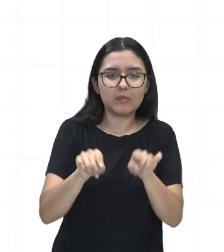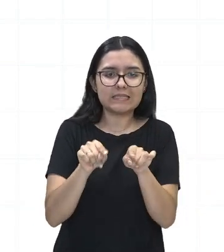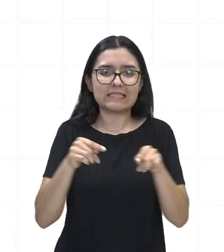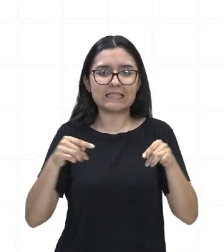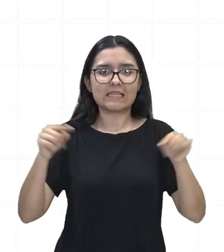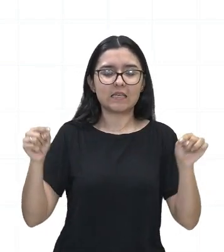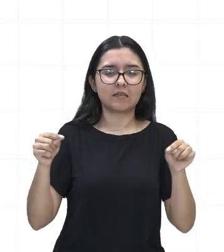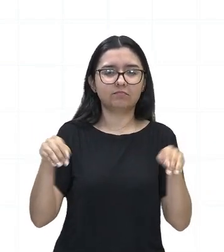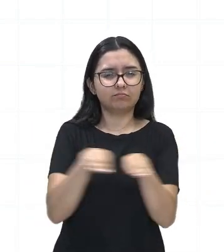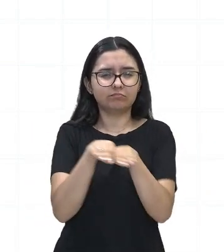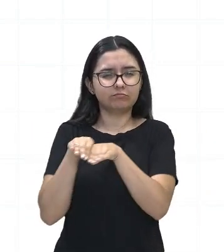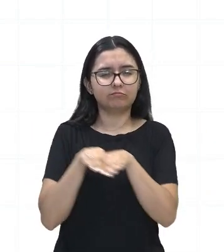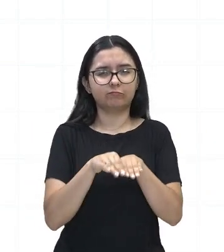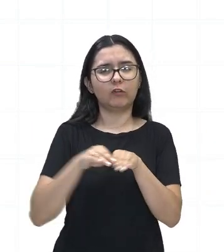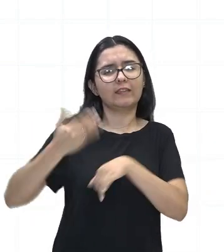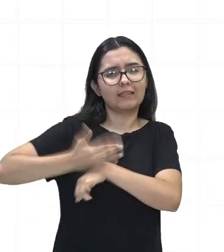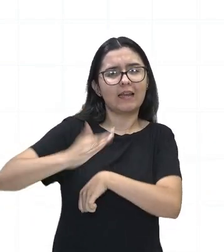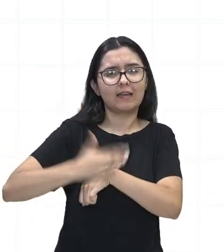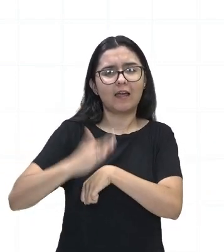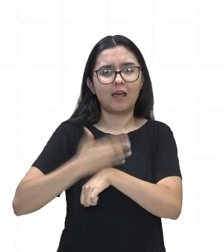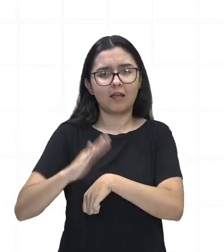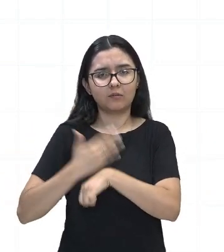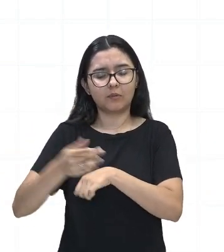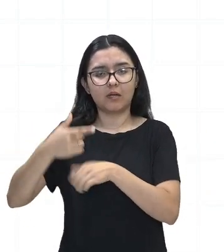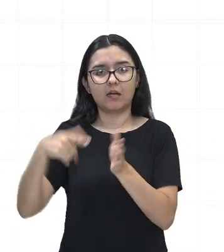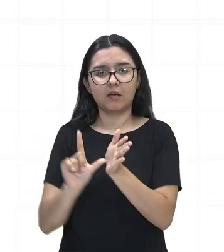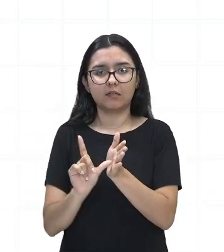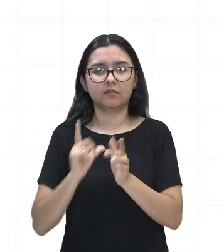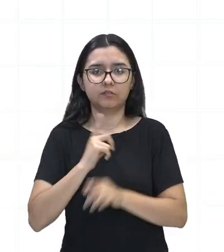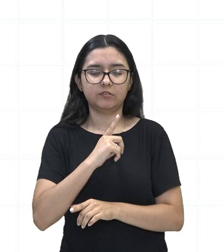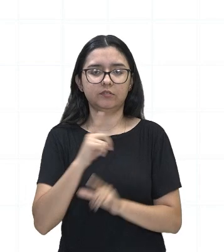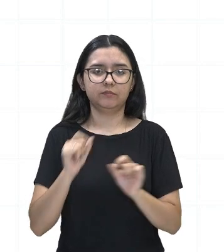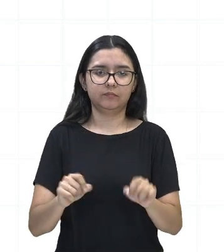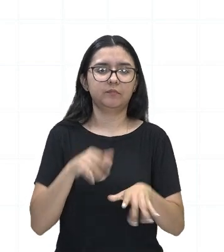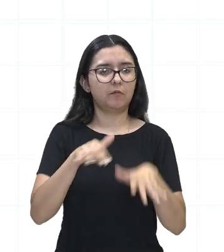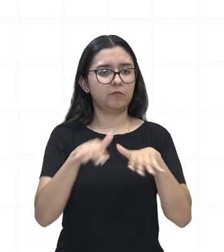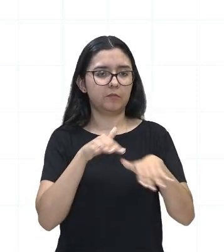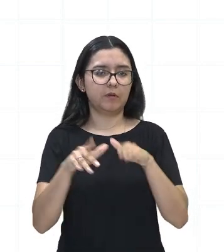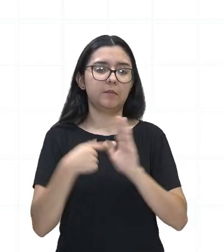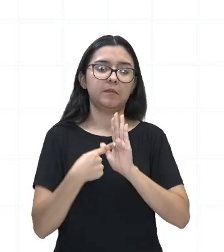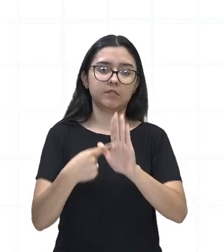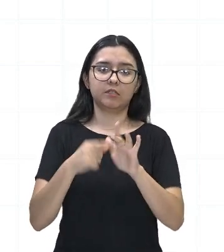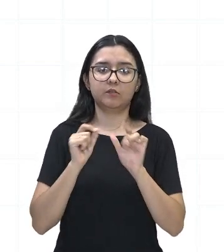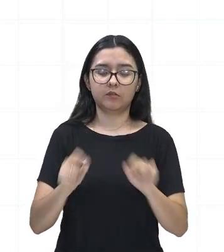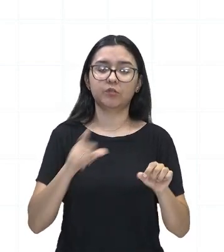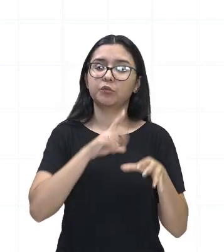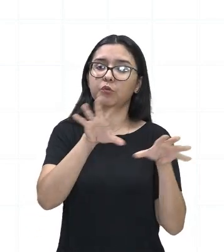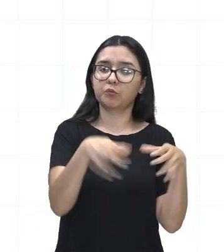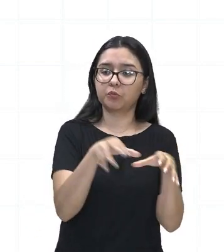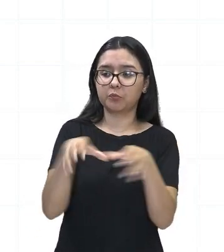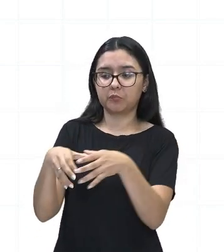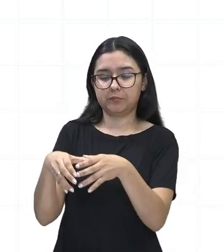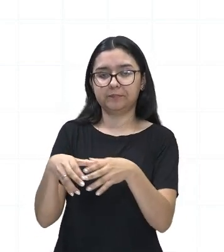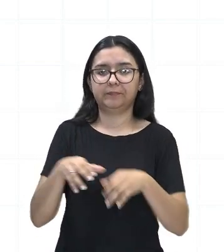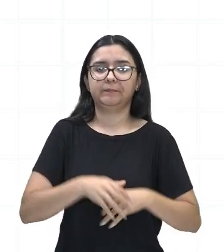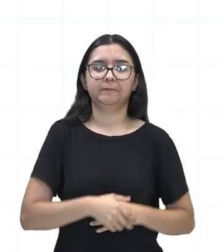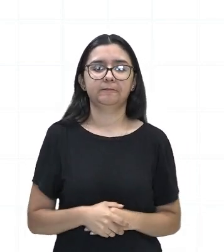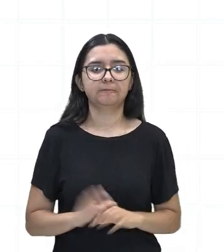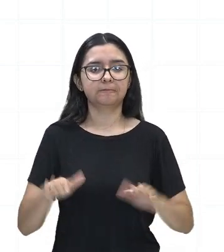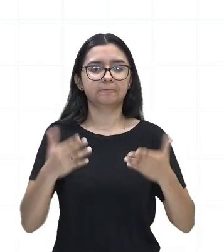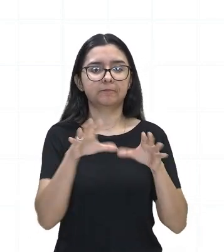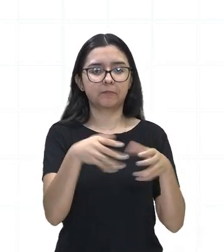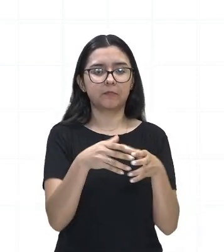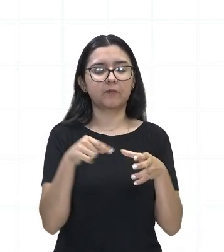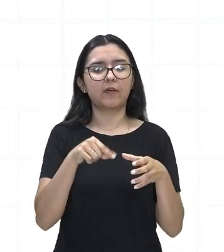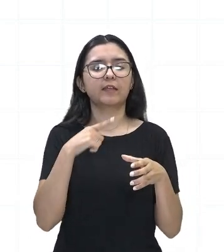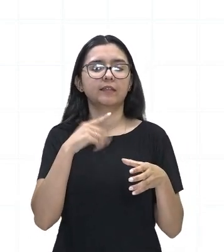são aqueles que são ensaiados, são treinados, né? Dentro de uma coreografia, geralmente apresentados ali em grupos. E aí esses grupos vão